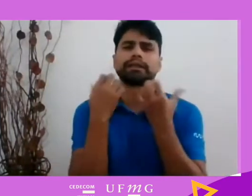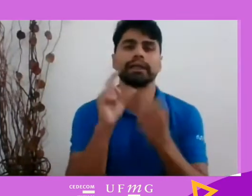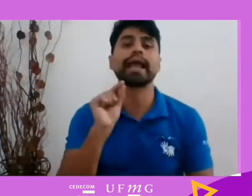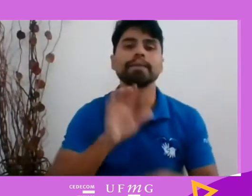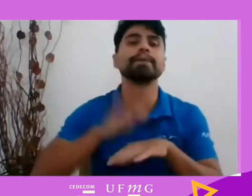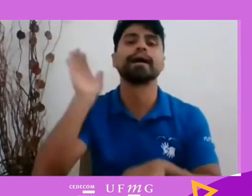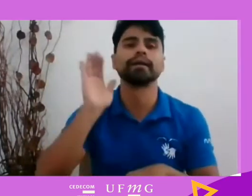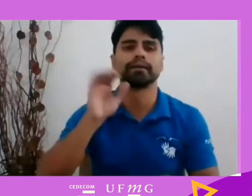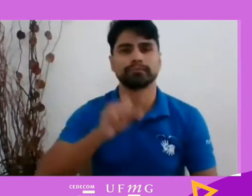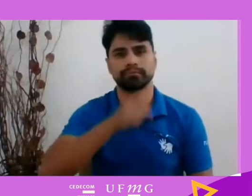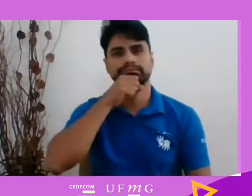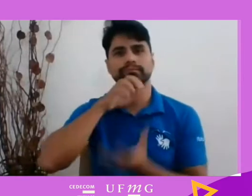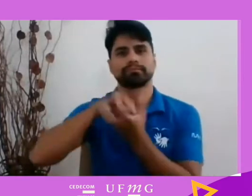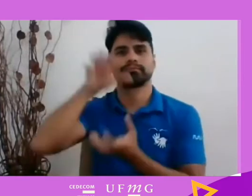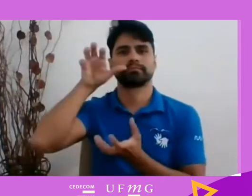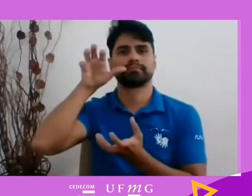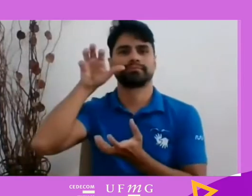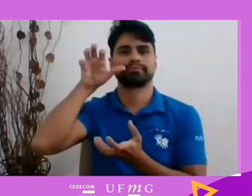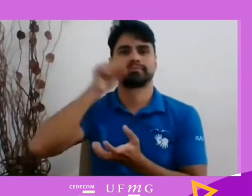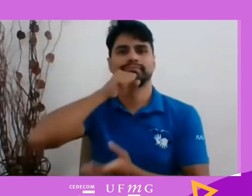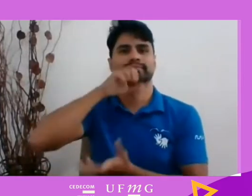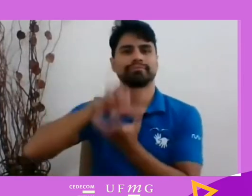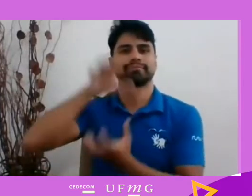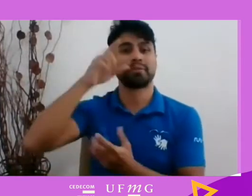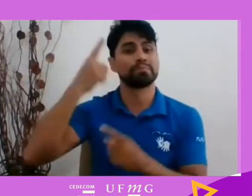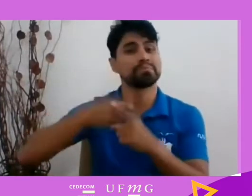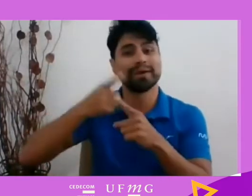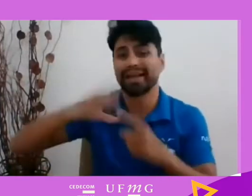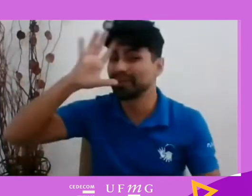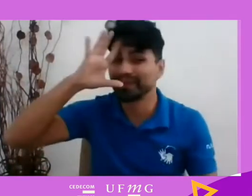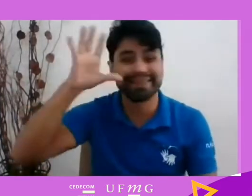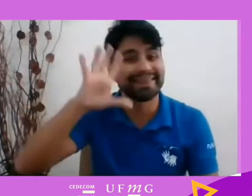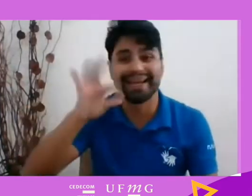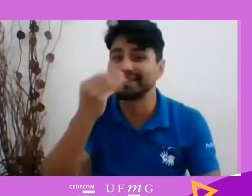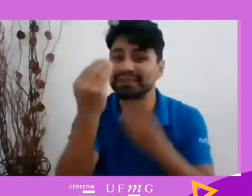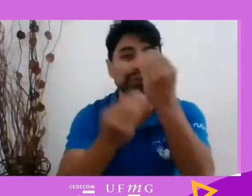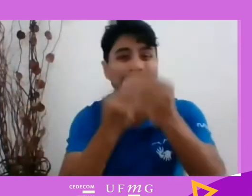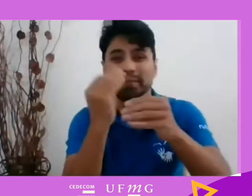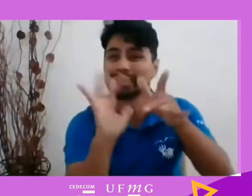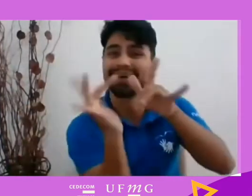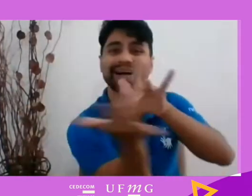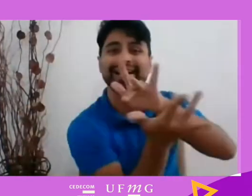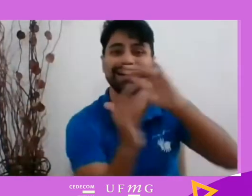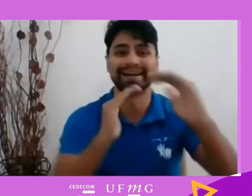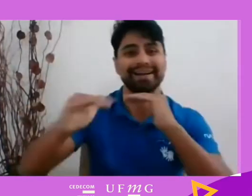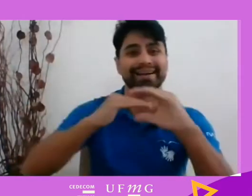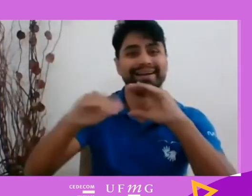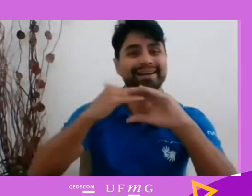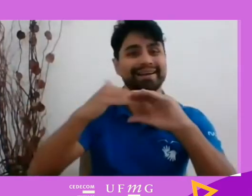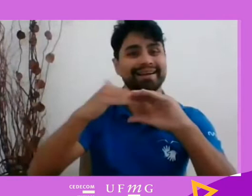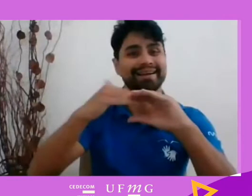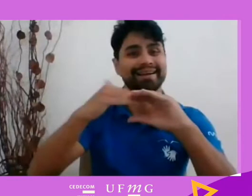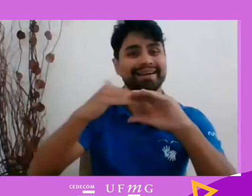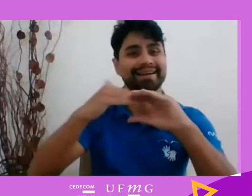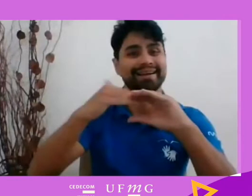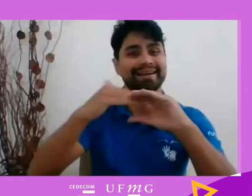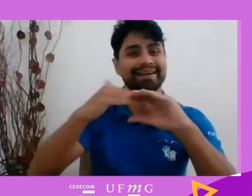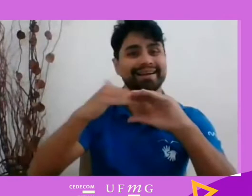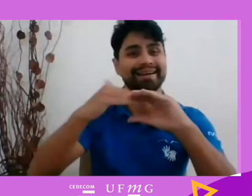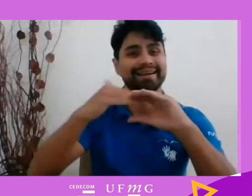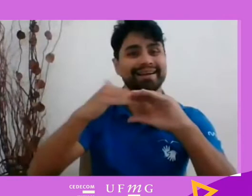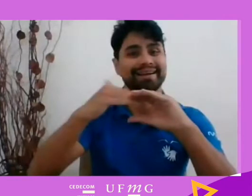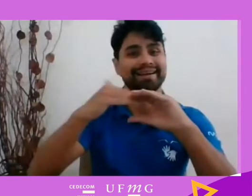menos compreensão dessas dinâmicas midiáticas contemporâneas. Uhum. E eu acho